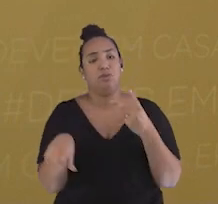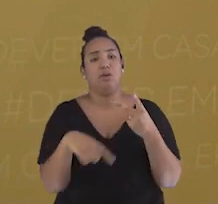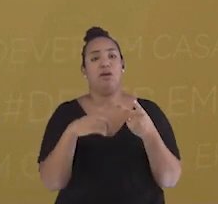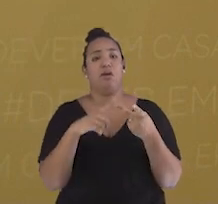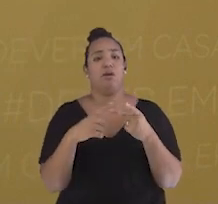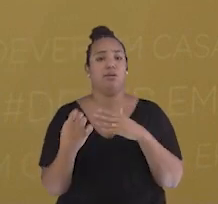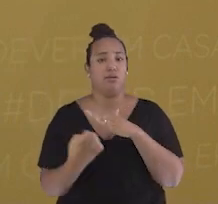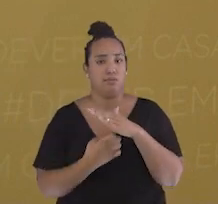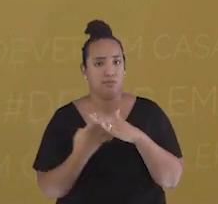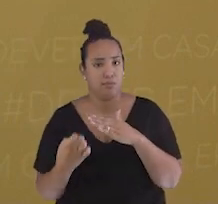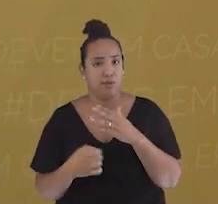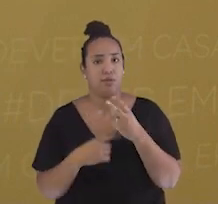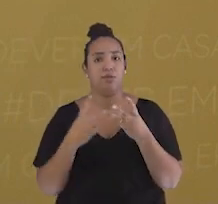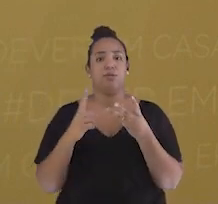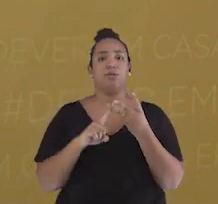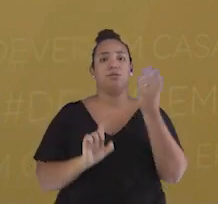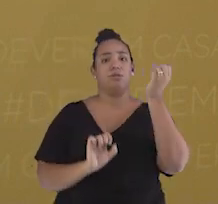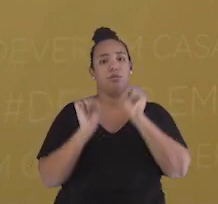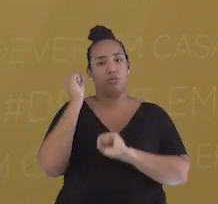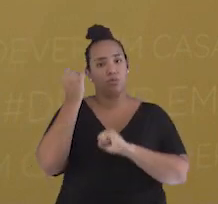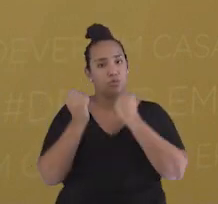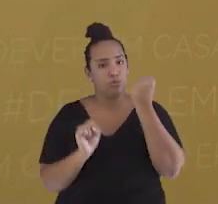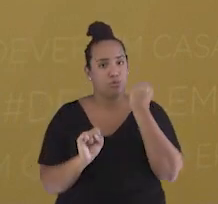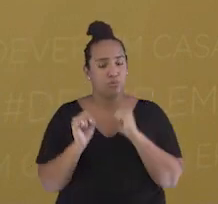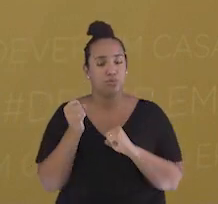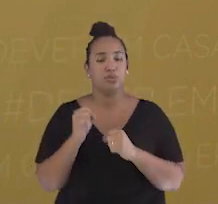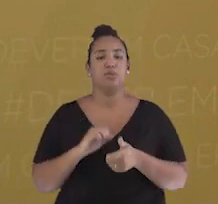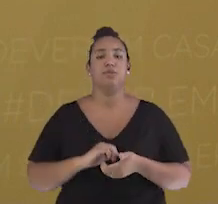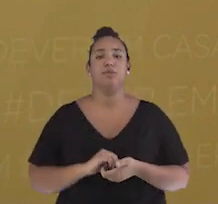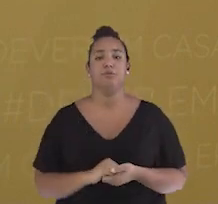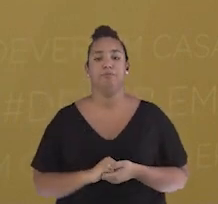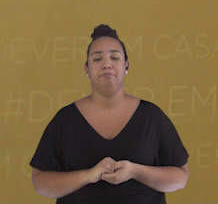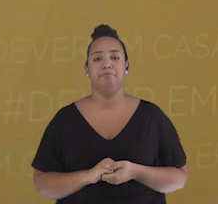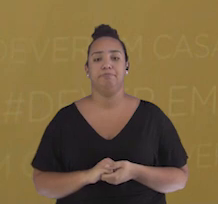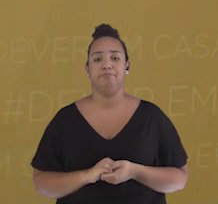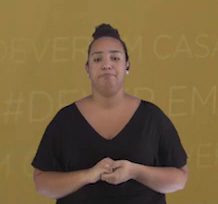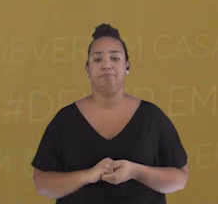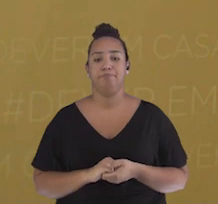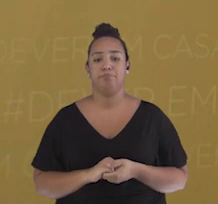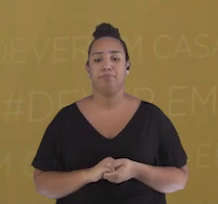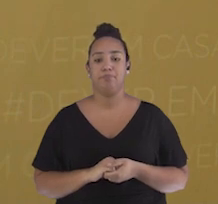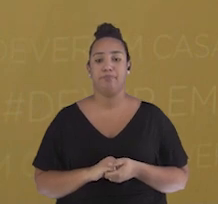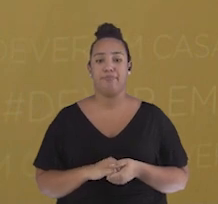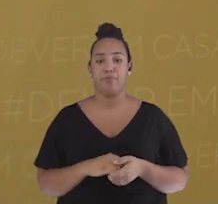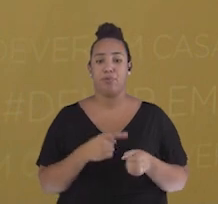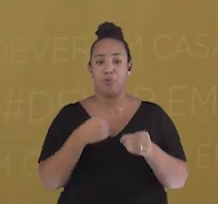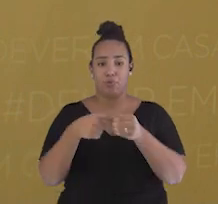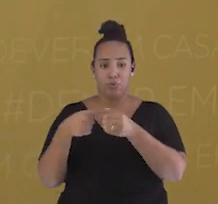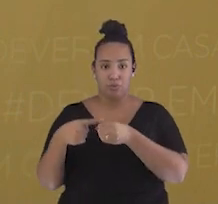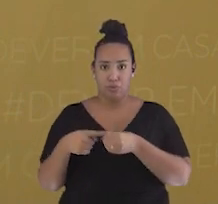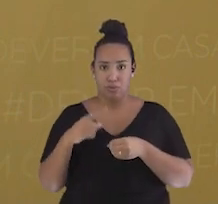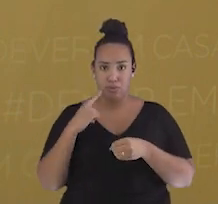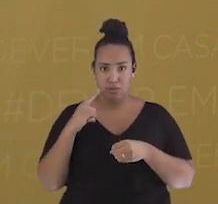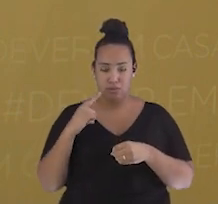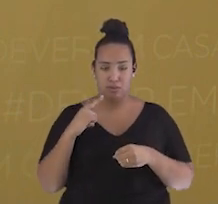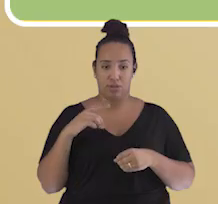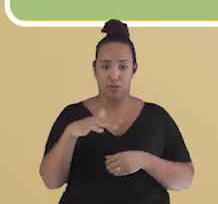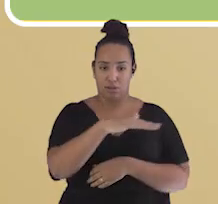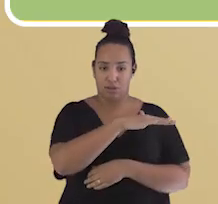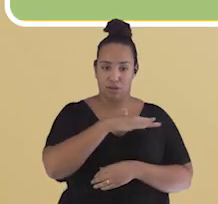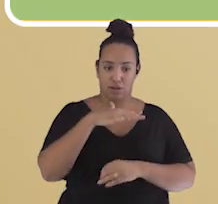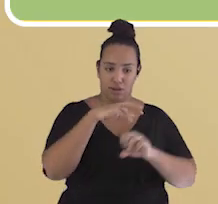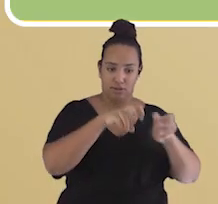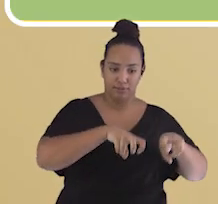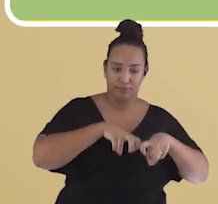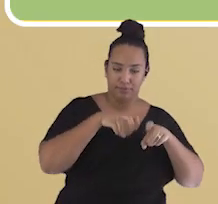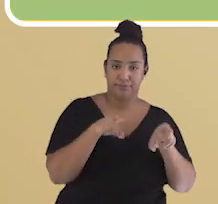Espírito Santo e é uma cidade com infraestrutura organizada e serviços variados para a população, tais